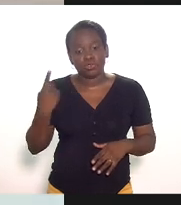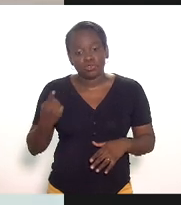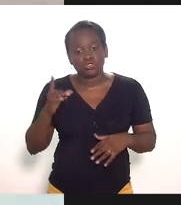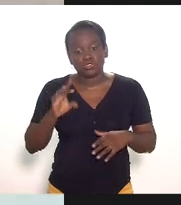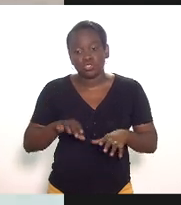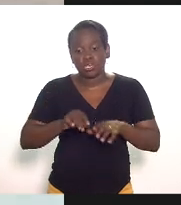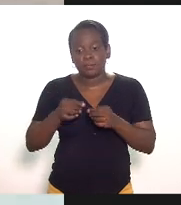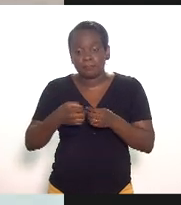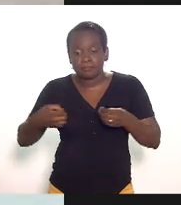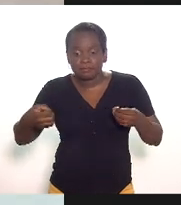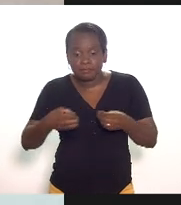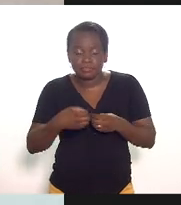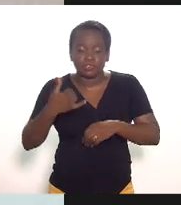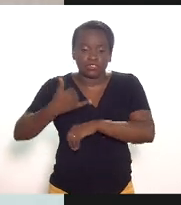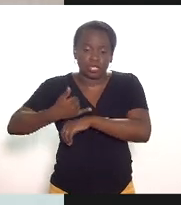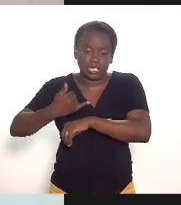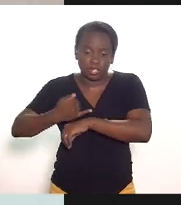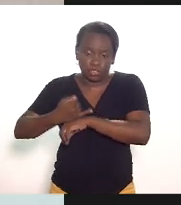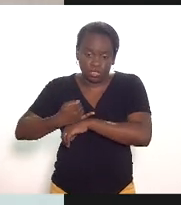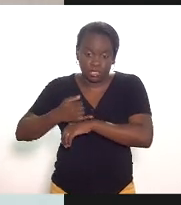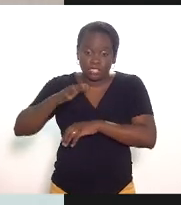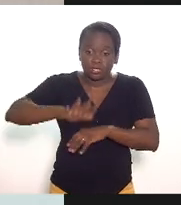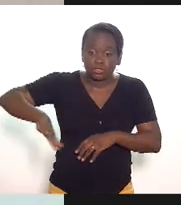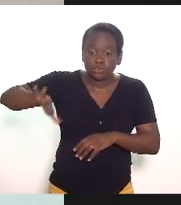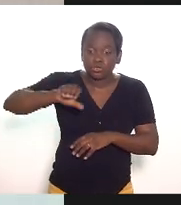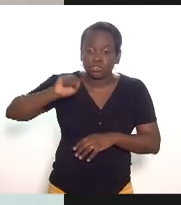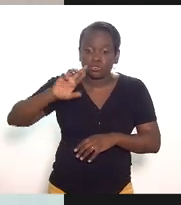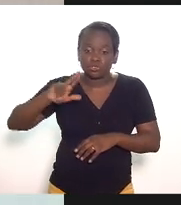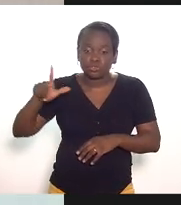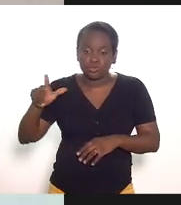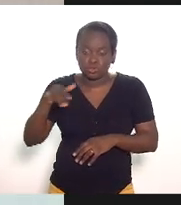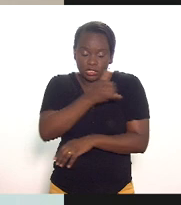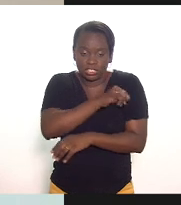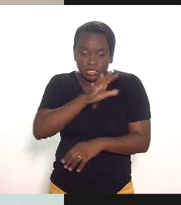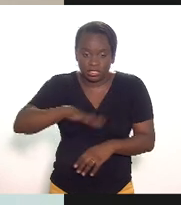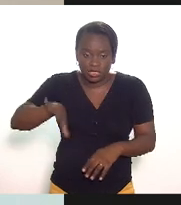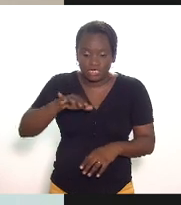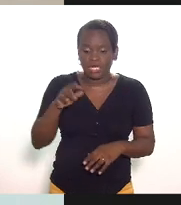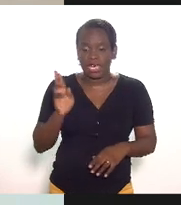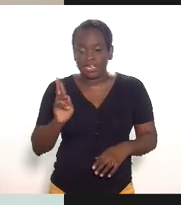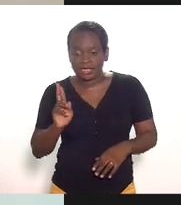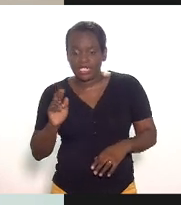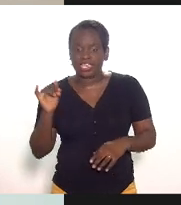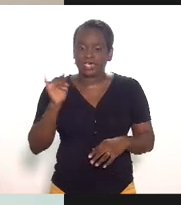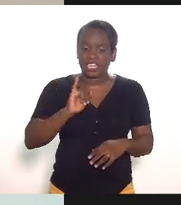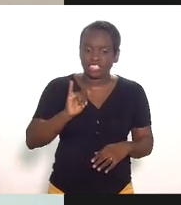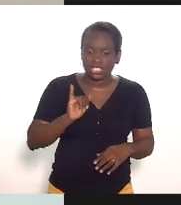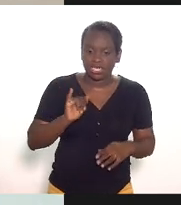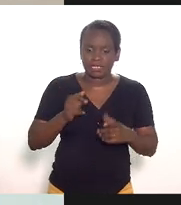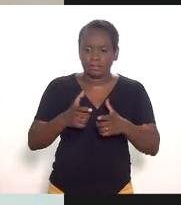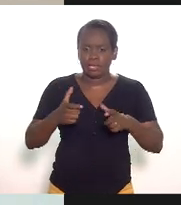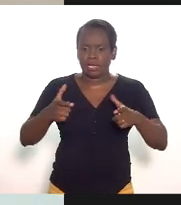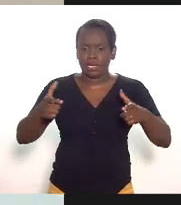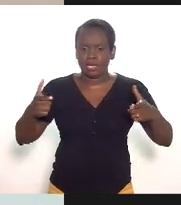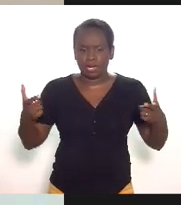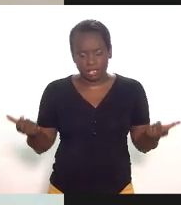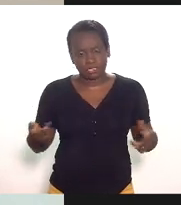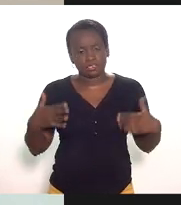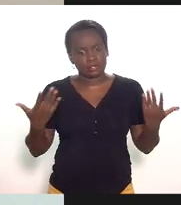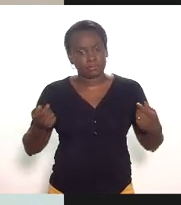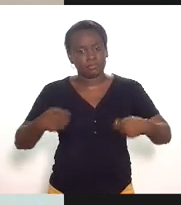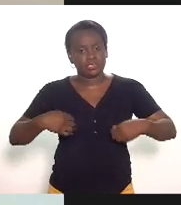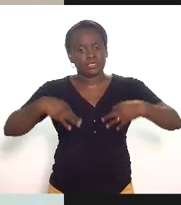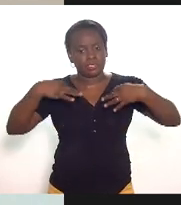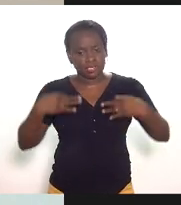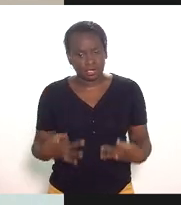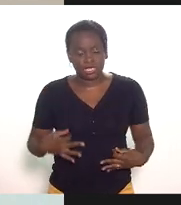Volta Redonda. E o sul fluminense, aquela região ali de Resende, Itatiaia, cresceu muito. E tomado que correto,